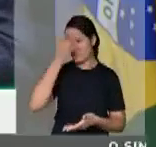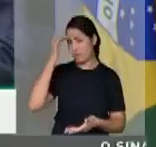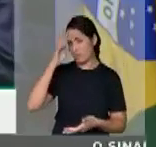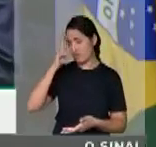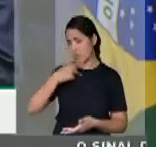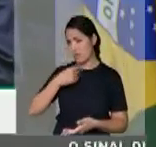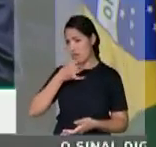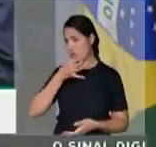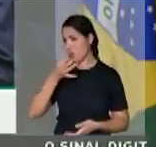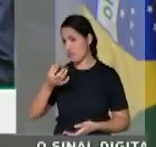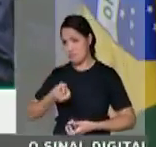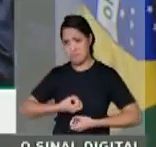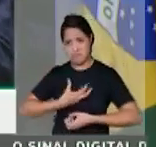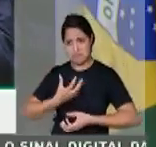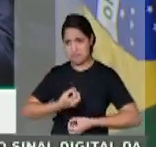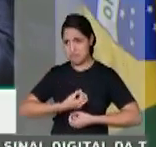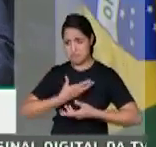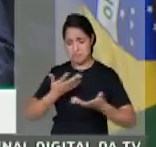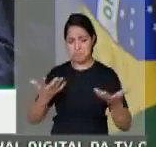pessoais,